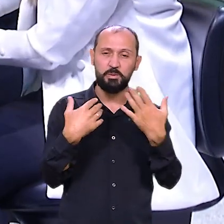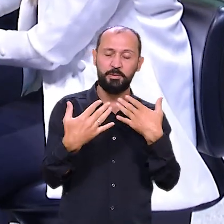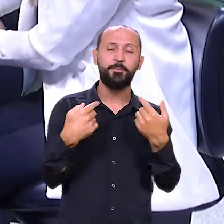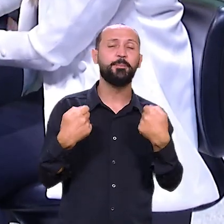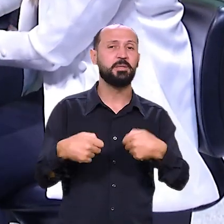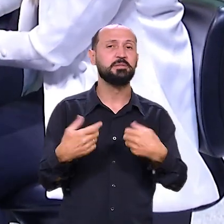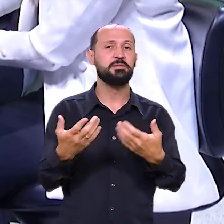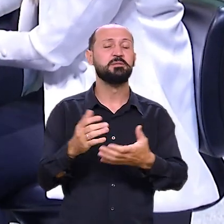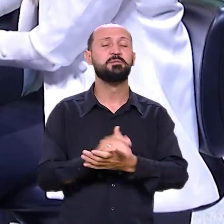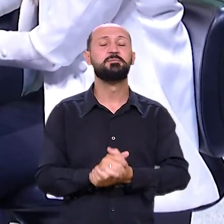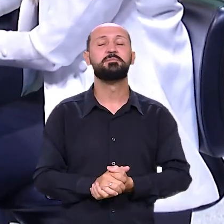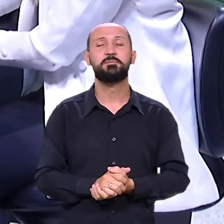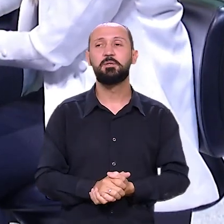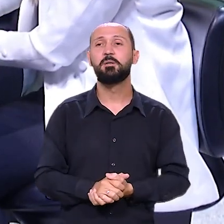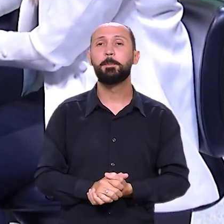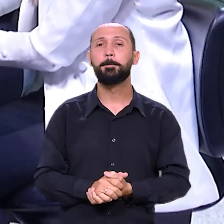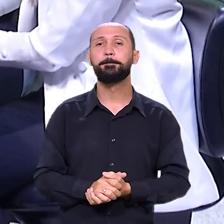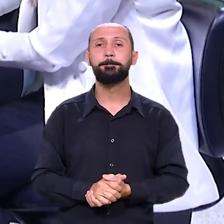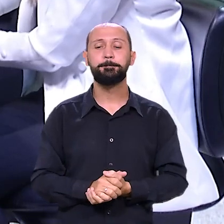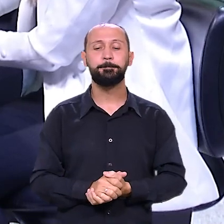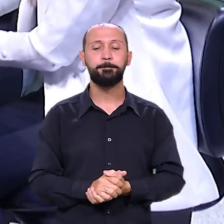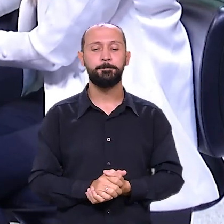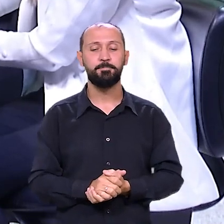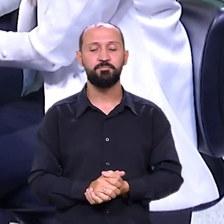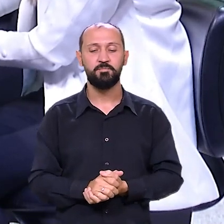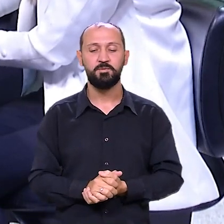é necessário, né, Paulo? Isso. A gente